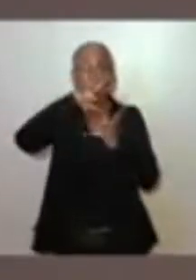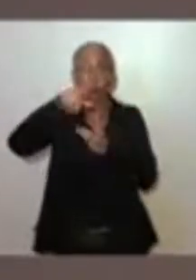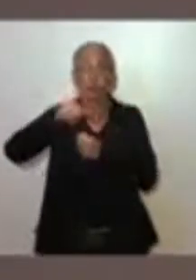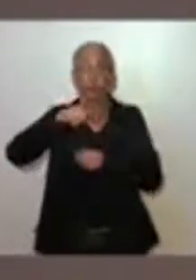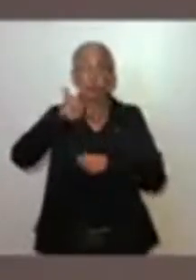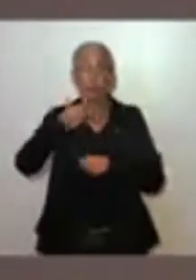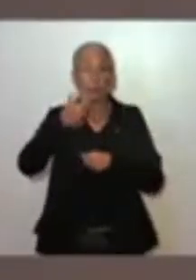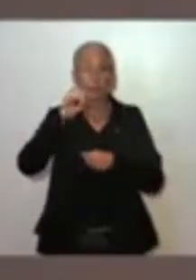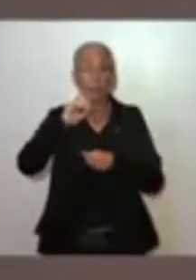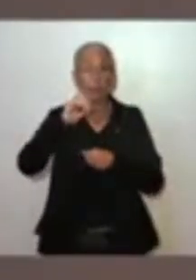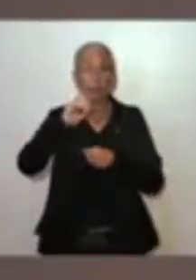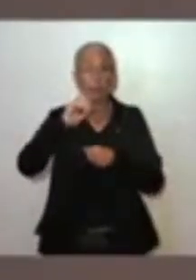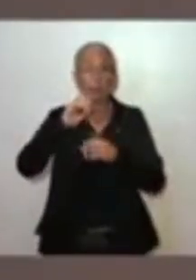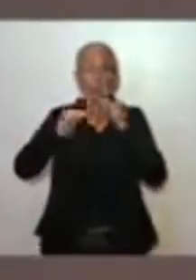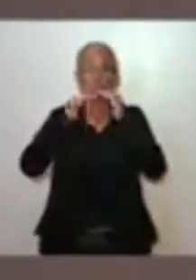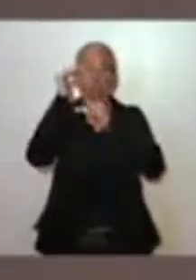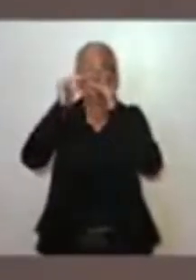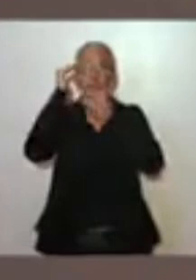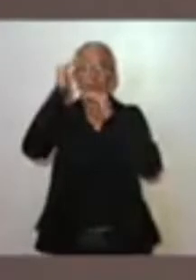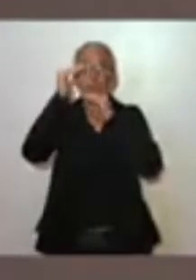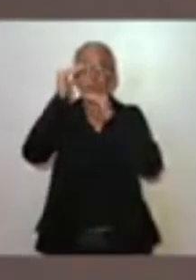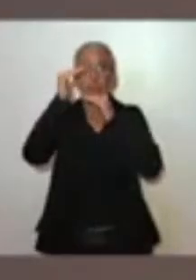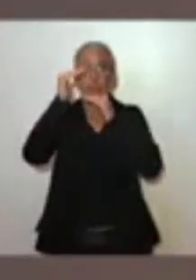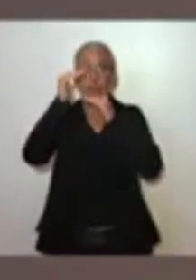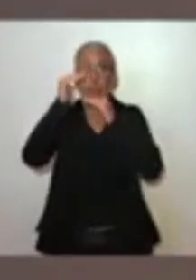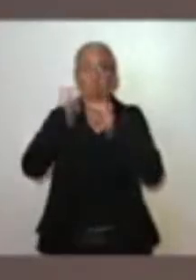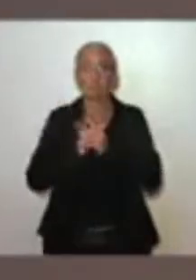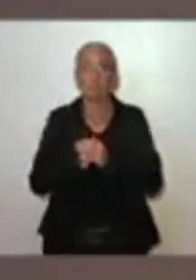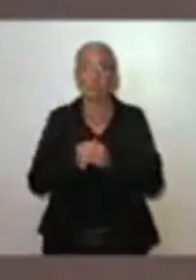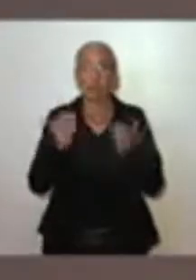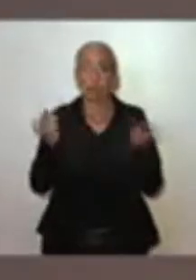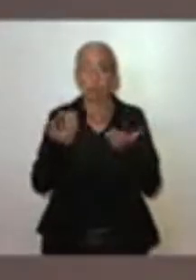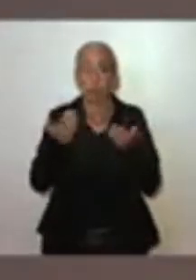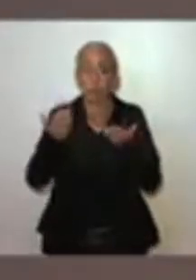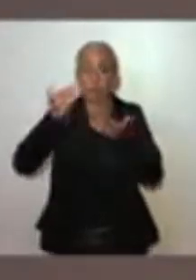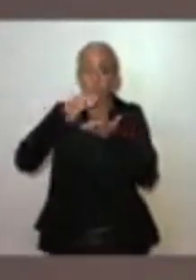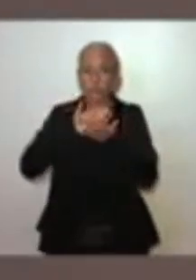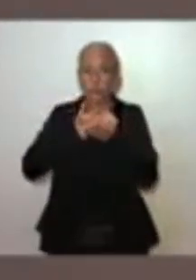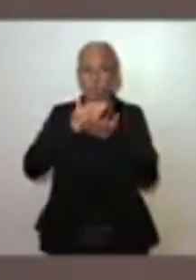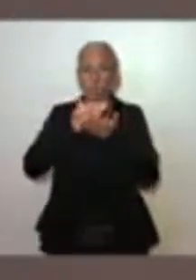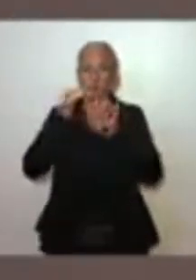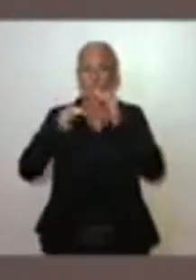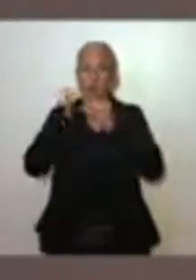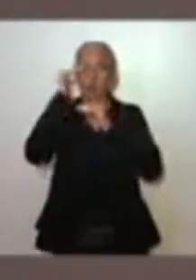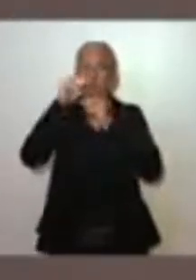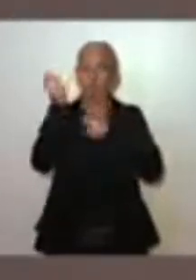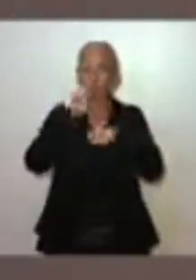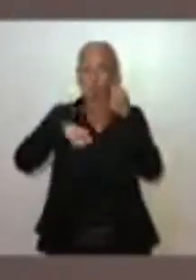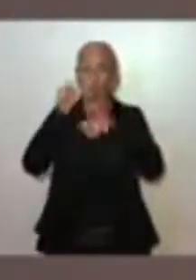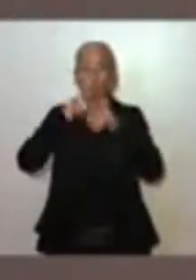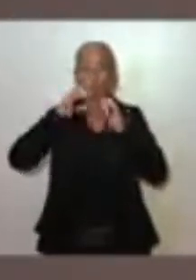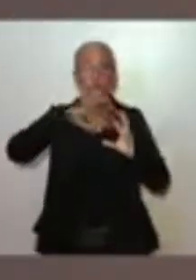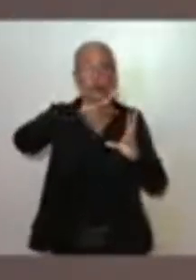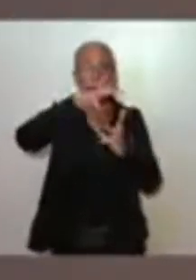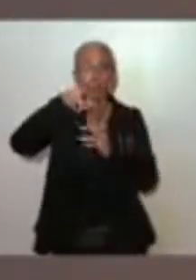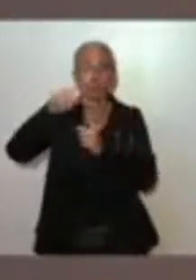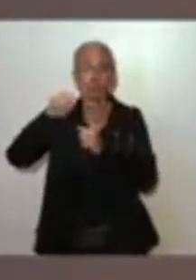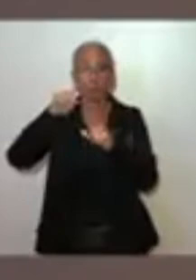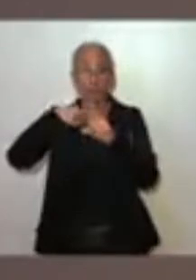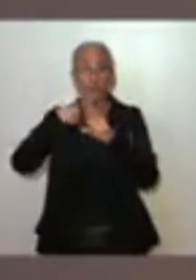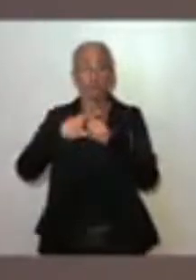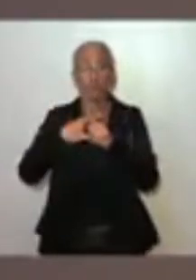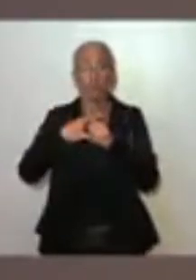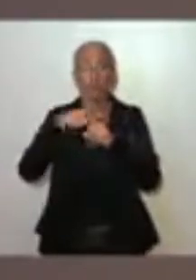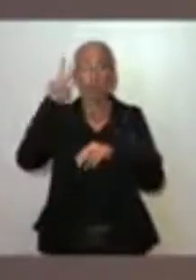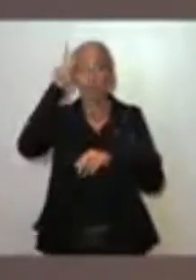maior economia do mundo que tivemos um retrocesso recente mas ainda estamos entre as maiores economias do mundo nós temos